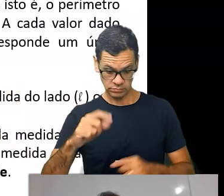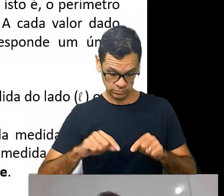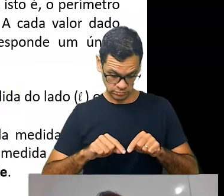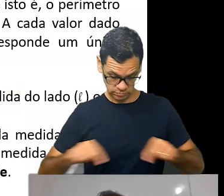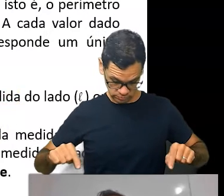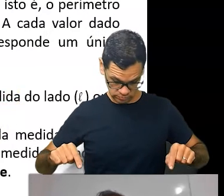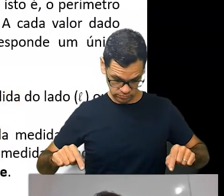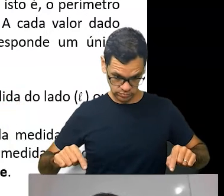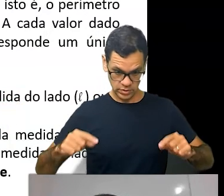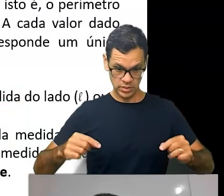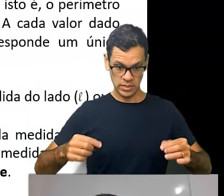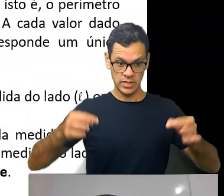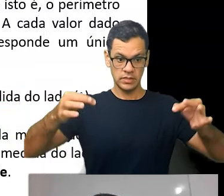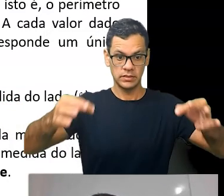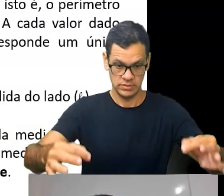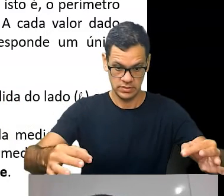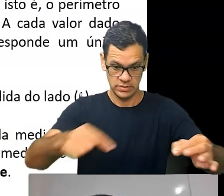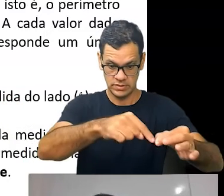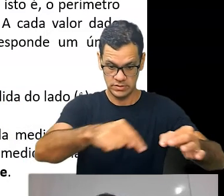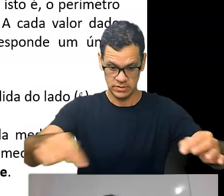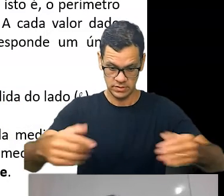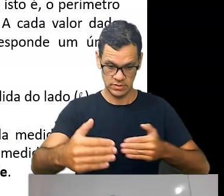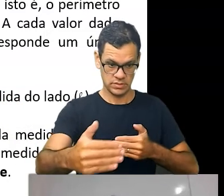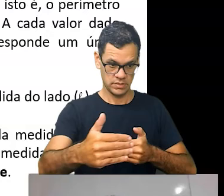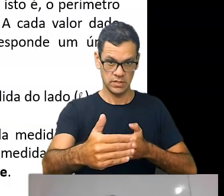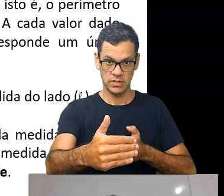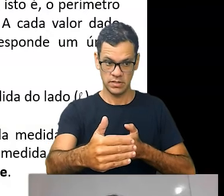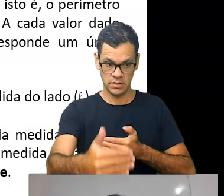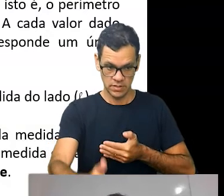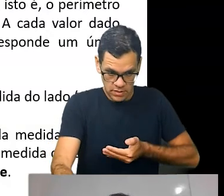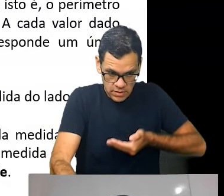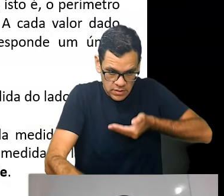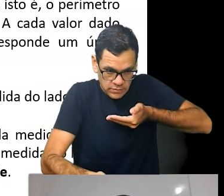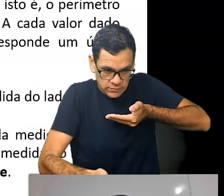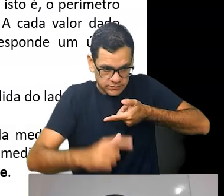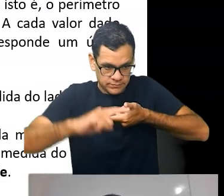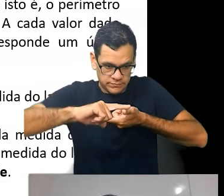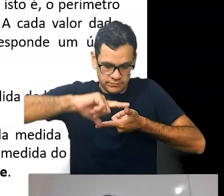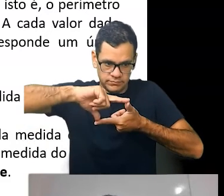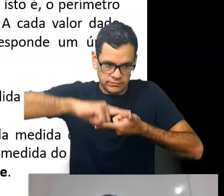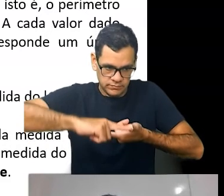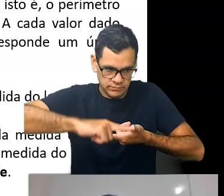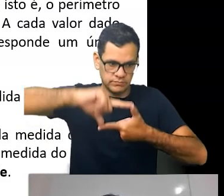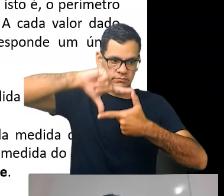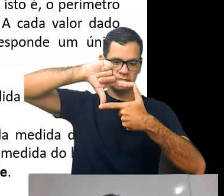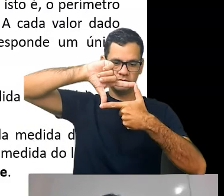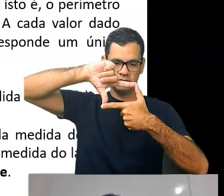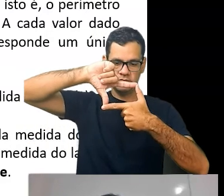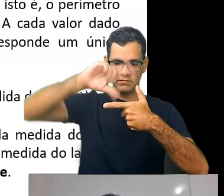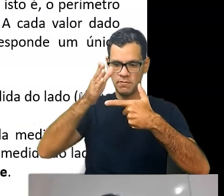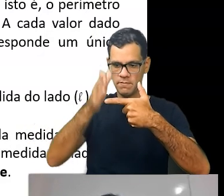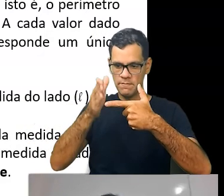Como o perímetro depende da medida do lado, ela é a variável dependente. E a medida do lado é